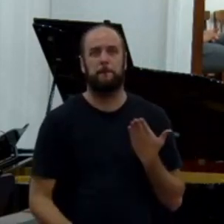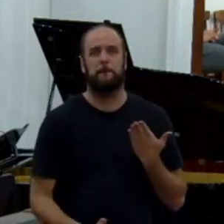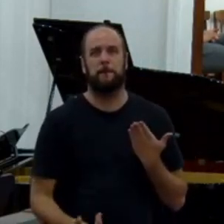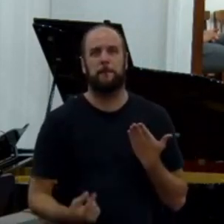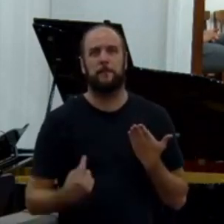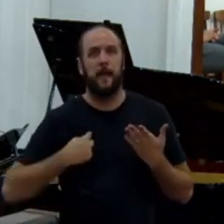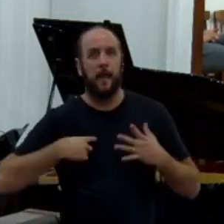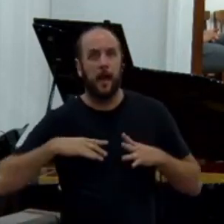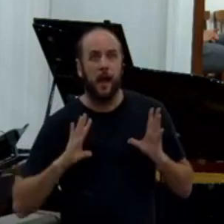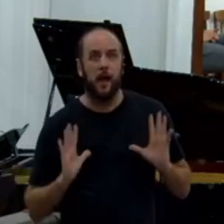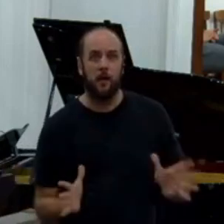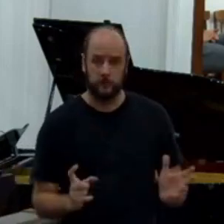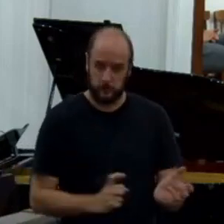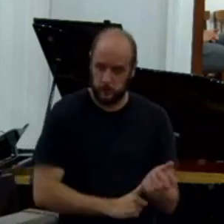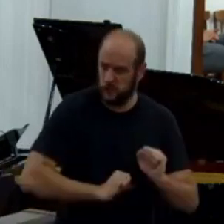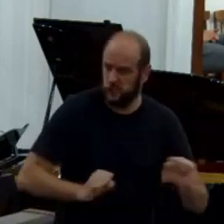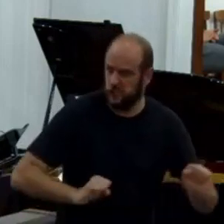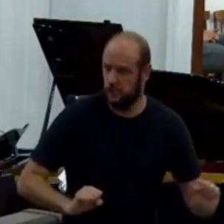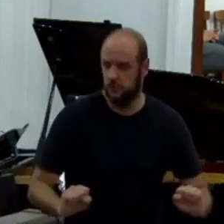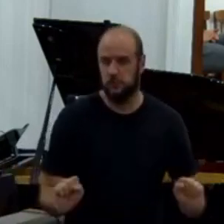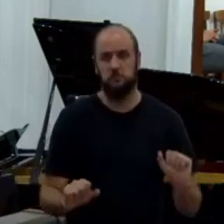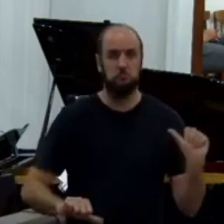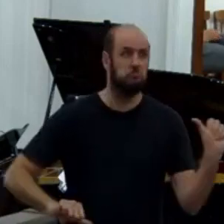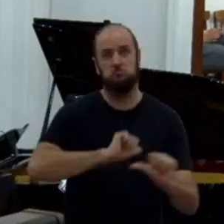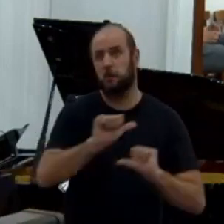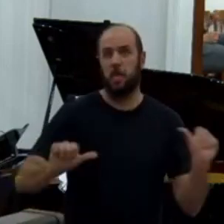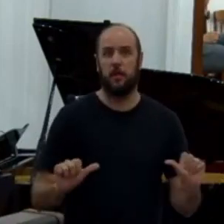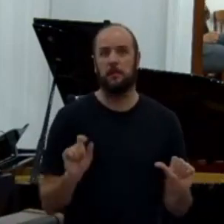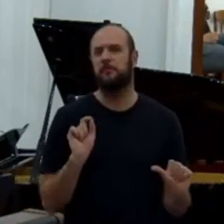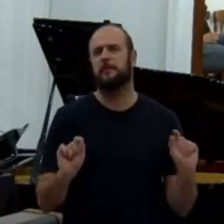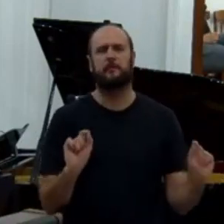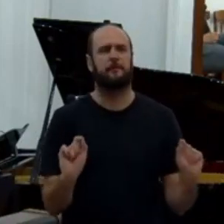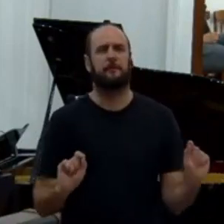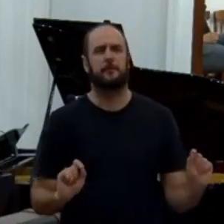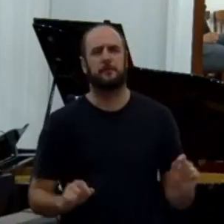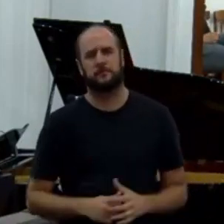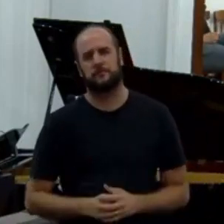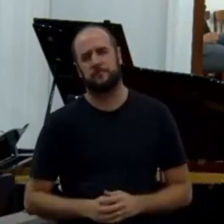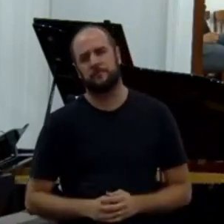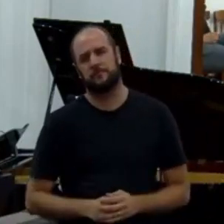feito ficar irado? O quê?